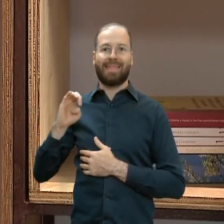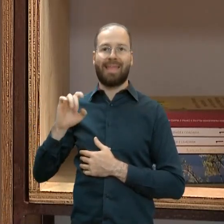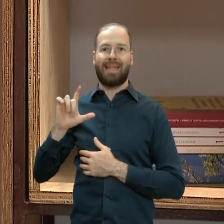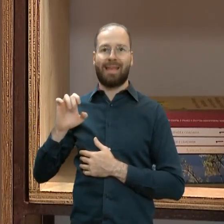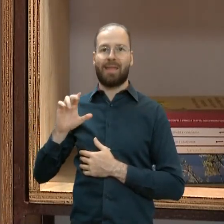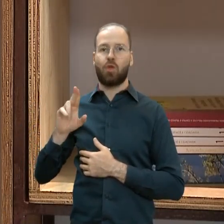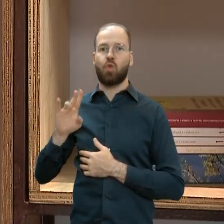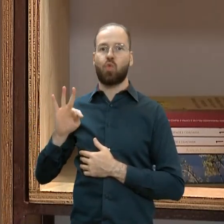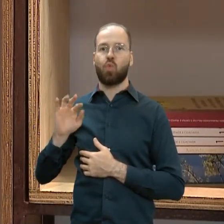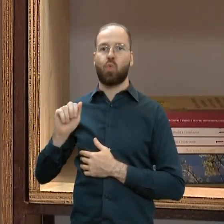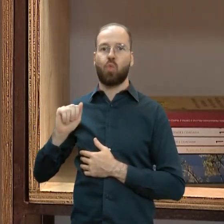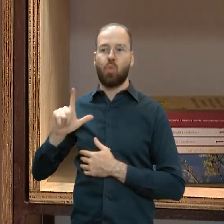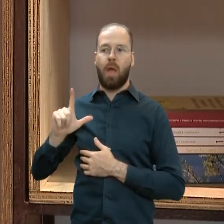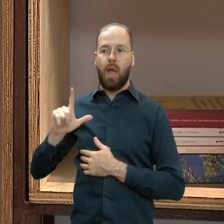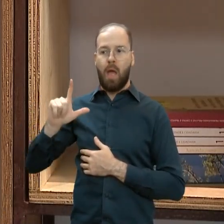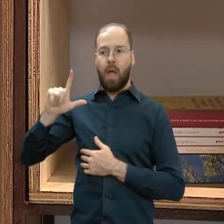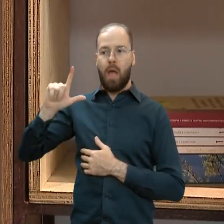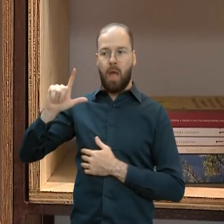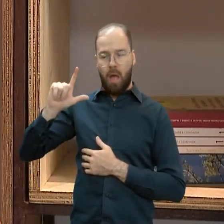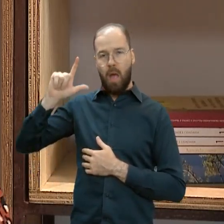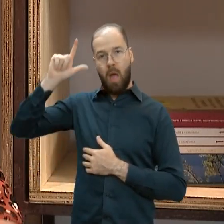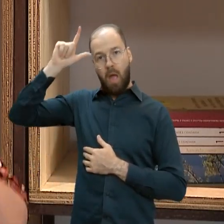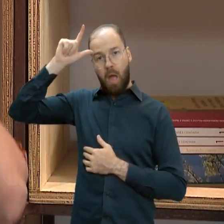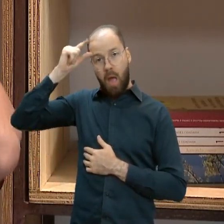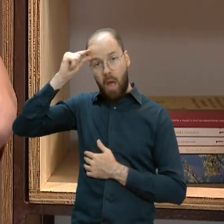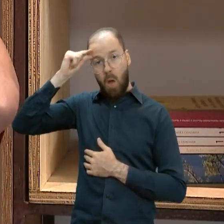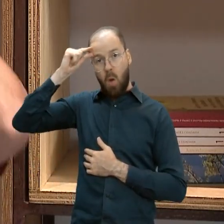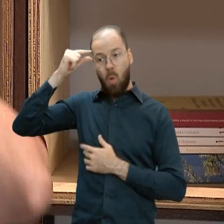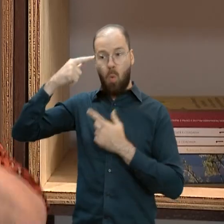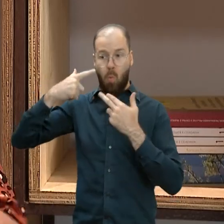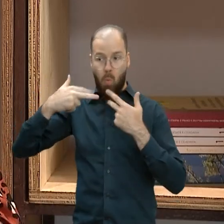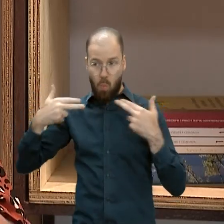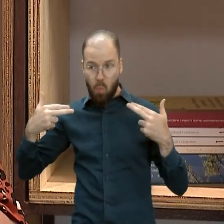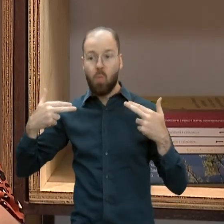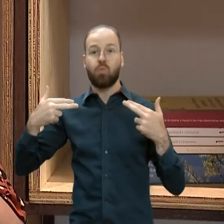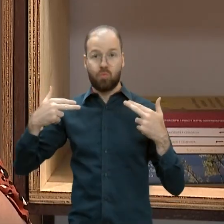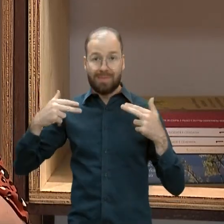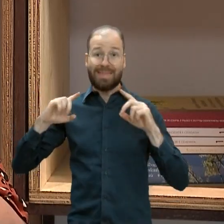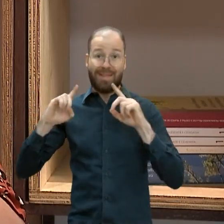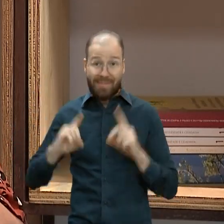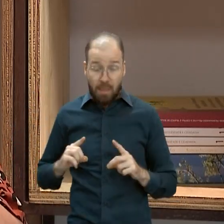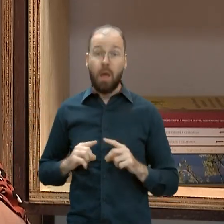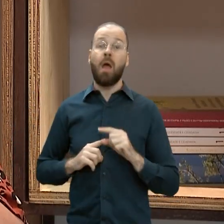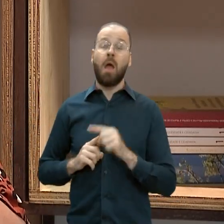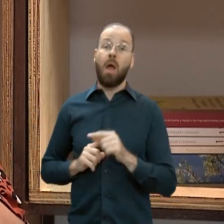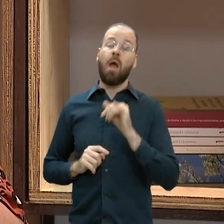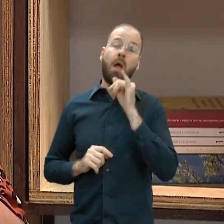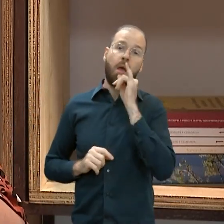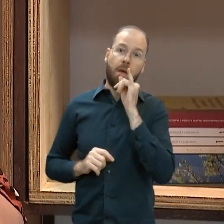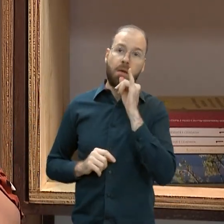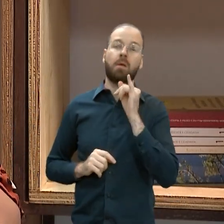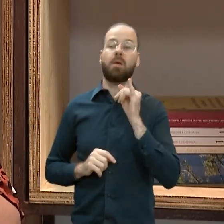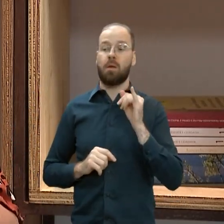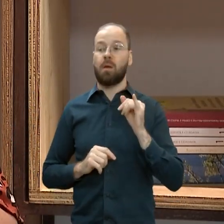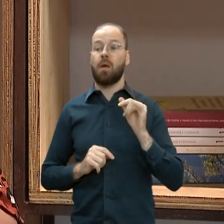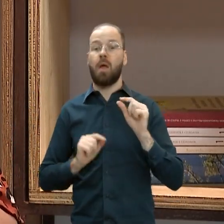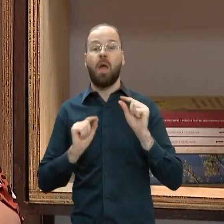ser reconhecidas. E assim, quando eu paro para pensar, eu fico me remetendo ao